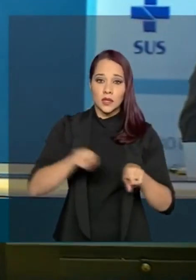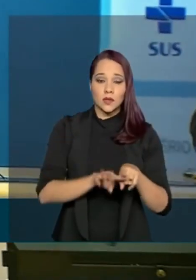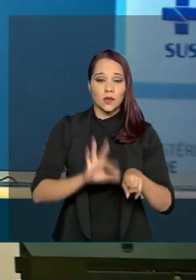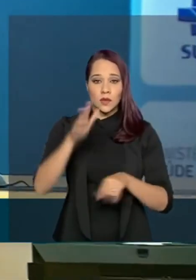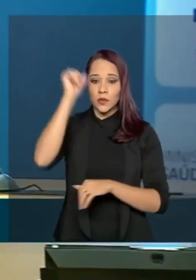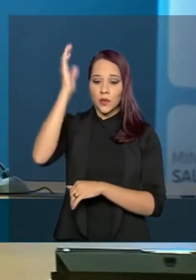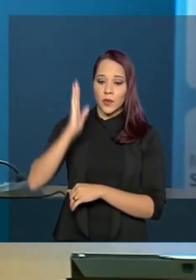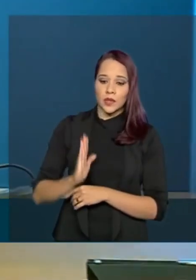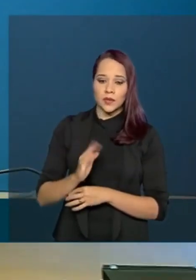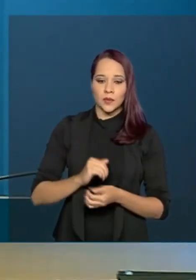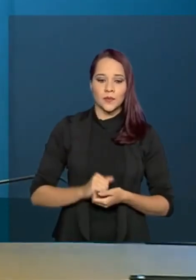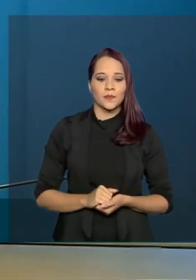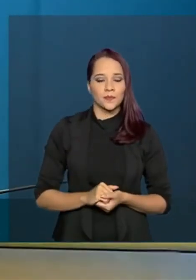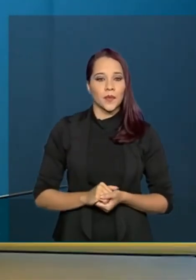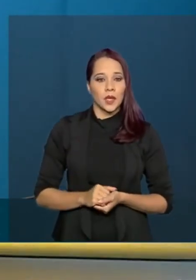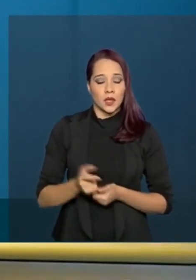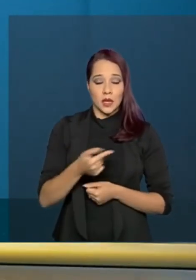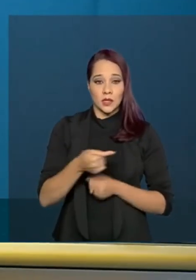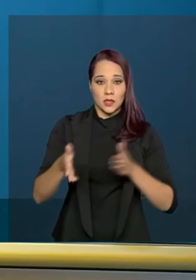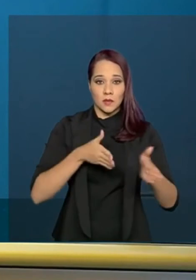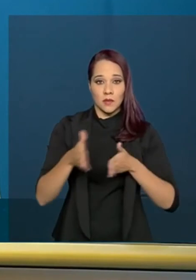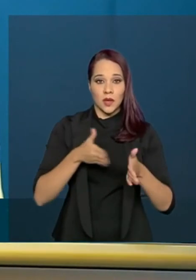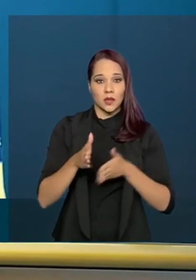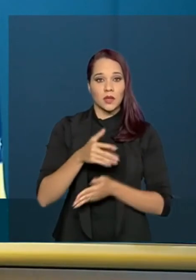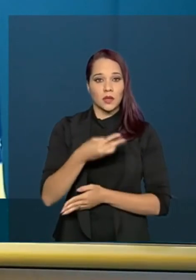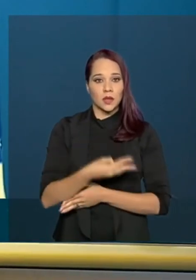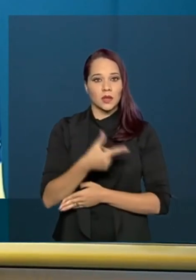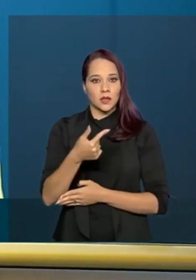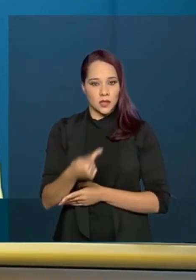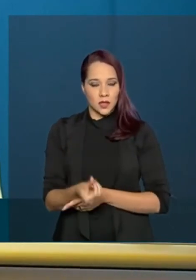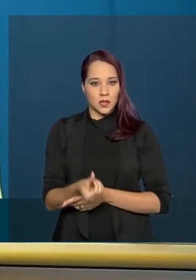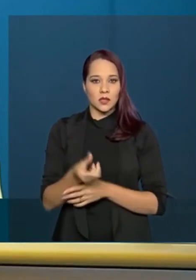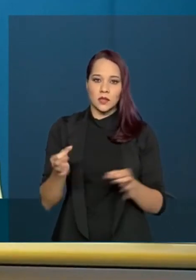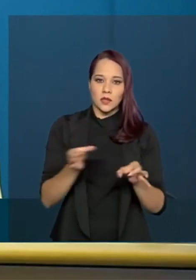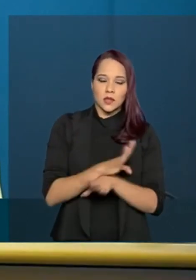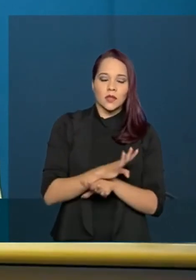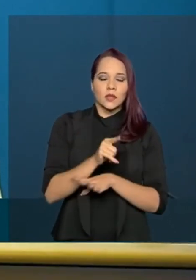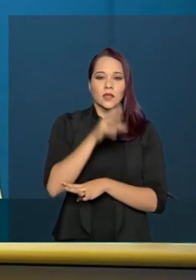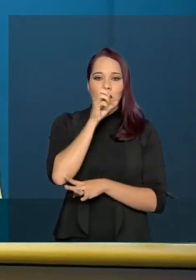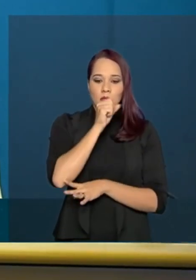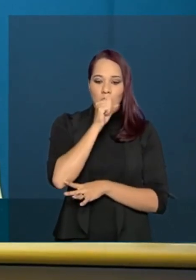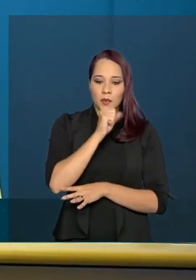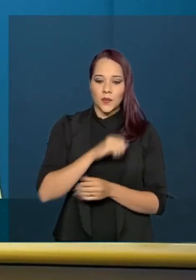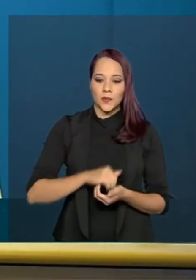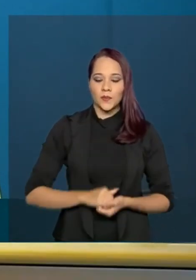do Brasil na semana epidemiológica 36, que se encerrou no último sábado. Próximo.